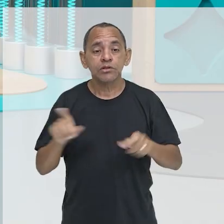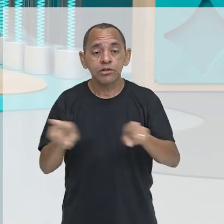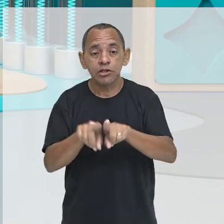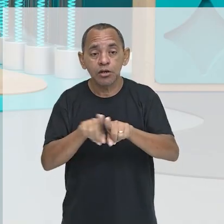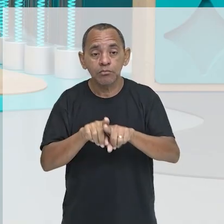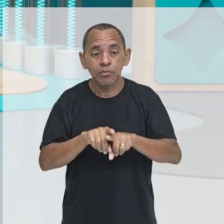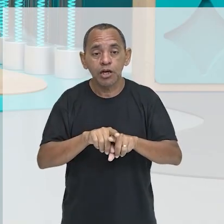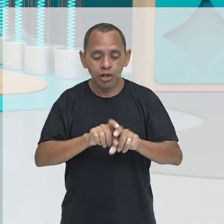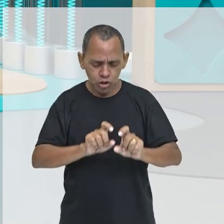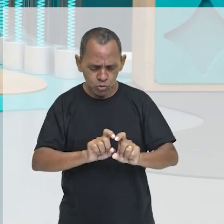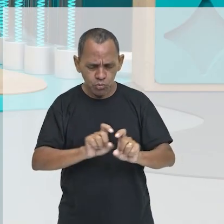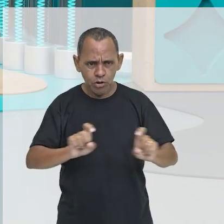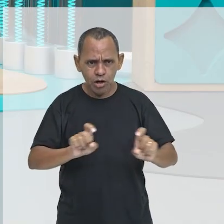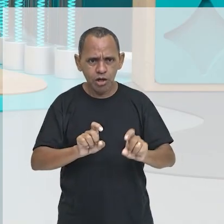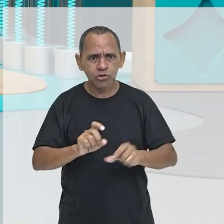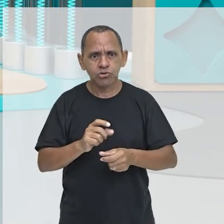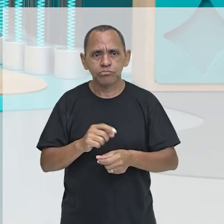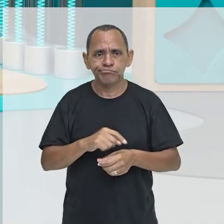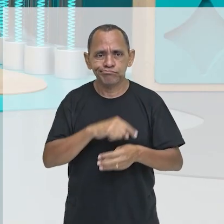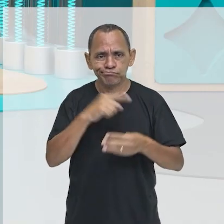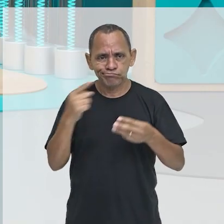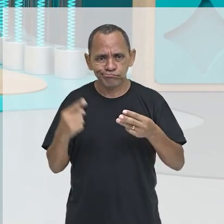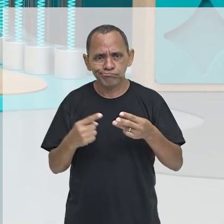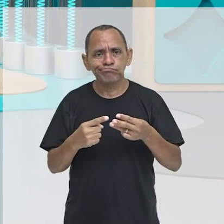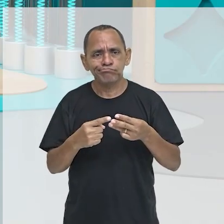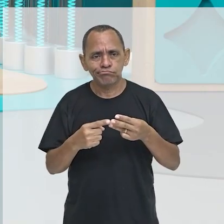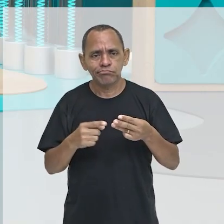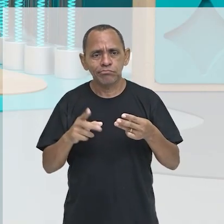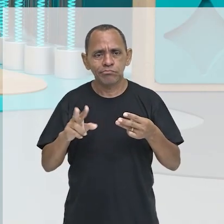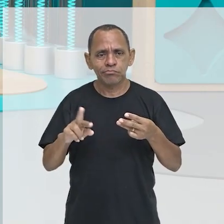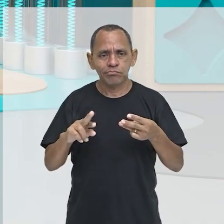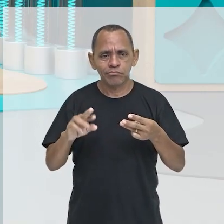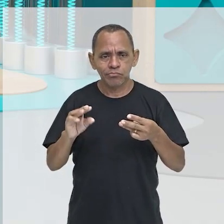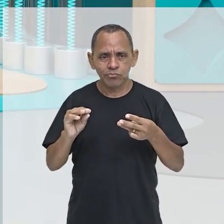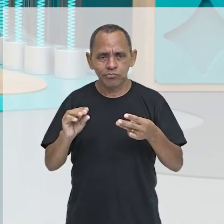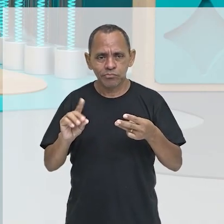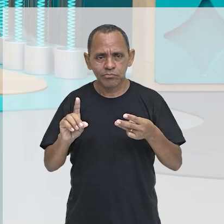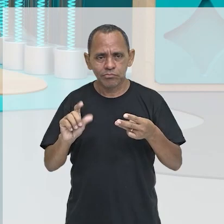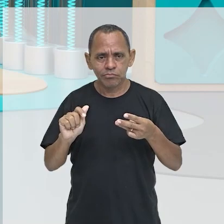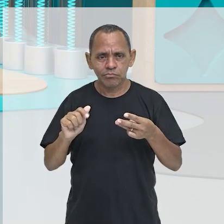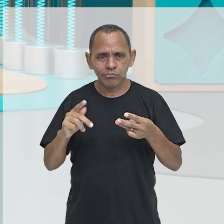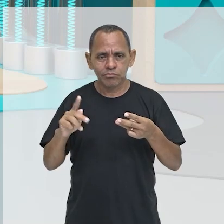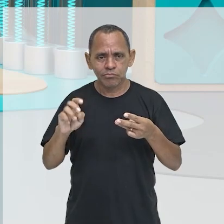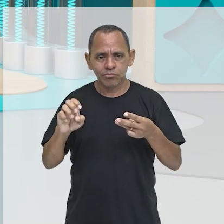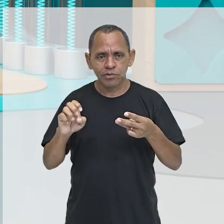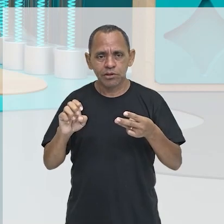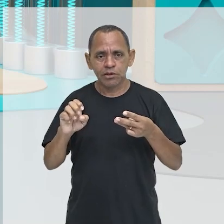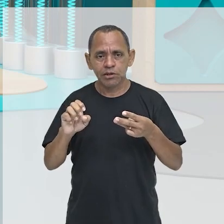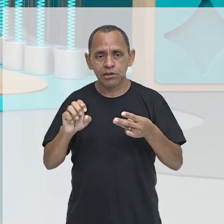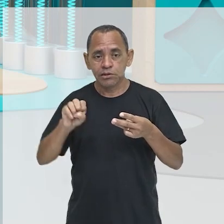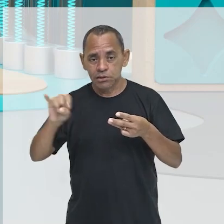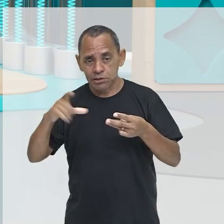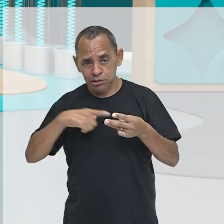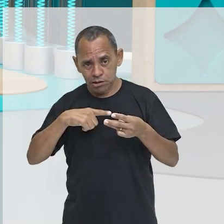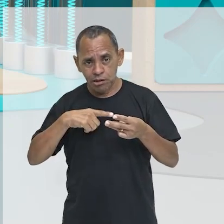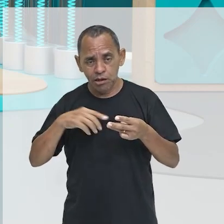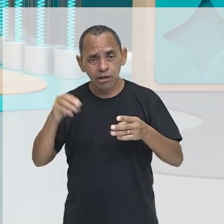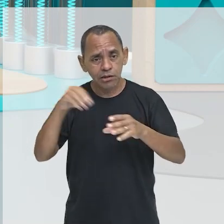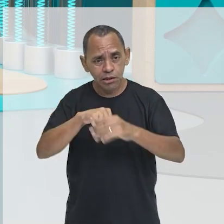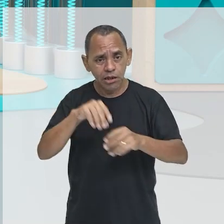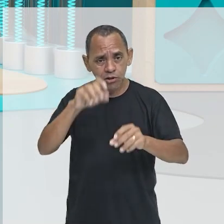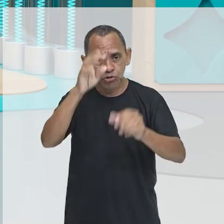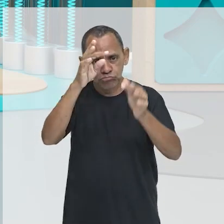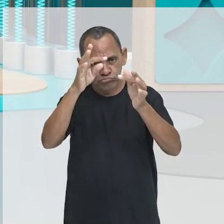rodapé, notas de rodapé, também são informações que nem sempre estão presentes, mas, se tiverem, elas desempenham um papel